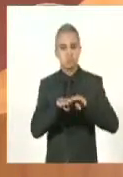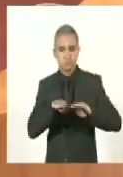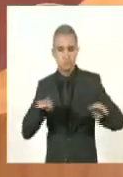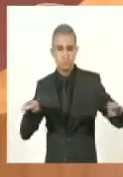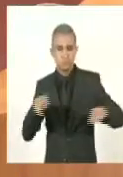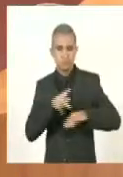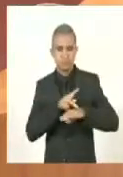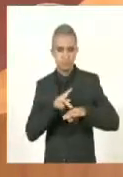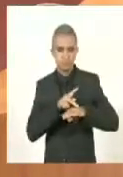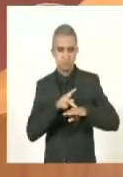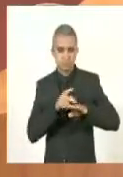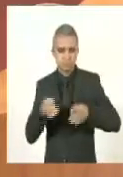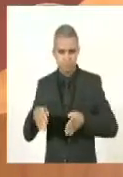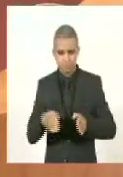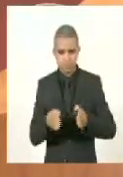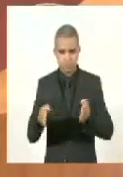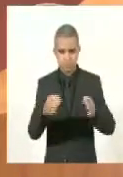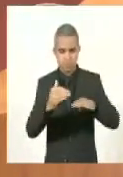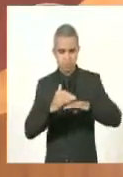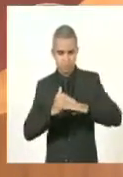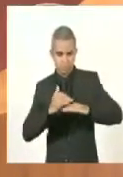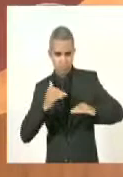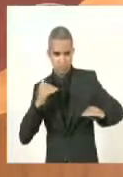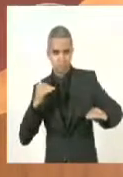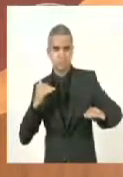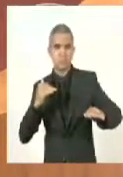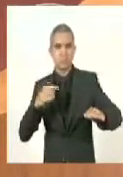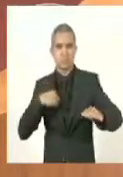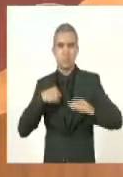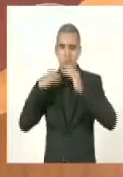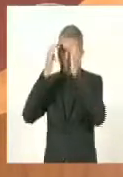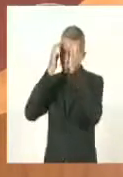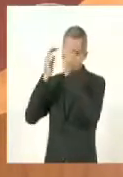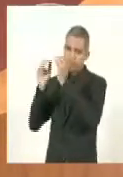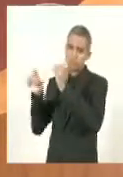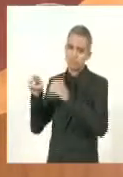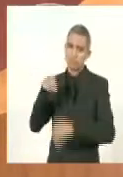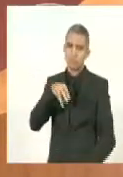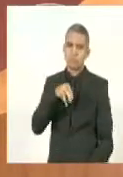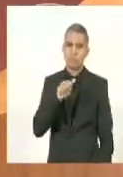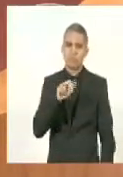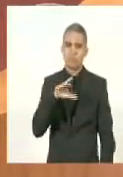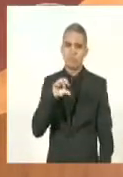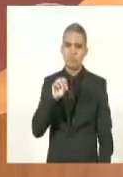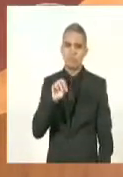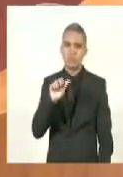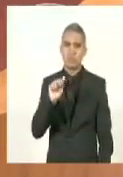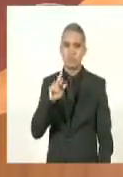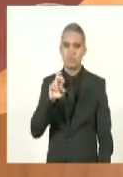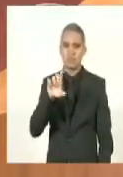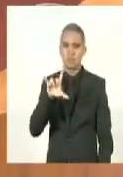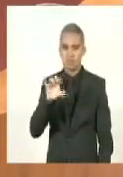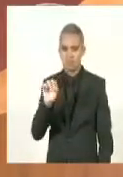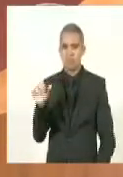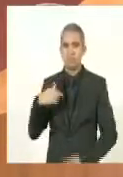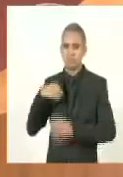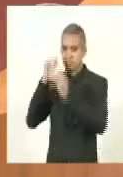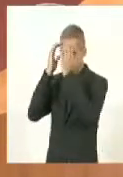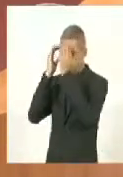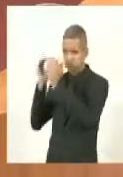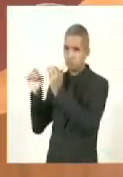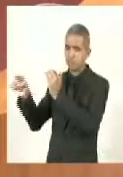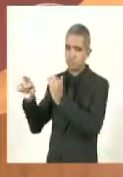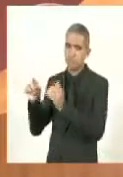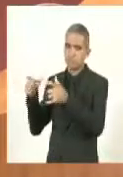o deputado Marco Aurélio, quem tenho muito respeito, que é da região, muito importante. só para finalizar, senhor presidente, que é a questão do mais